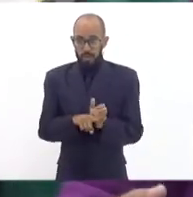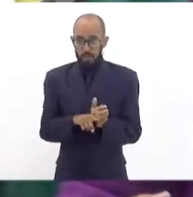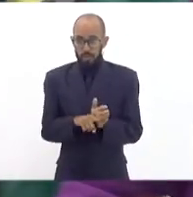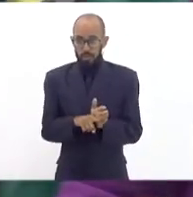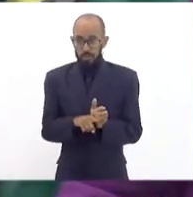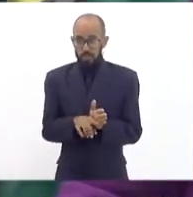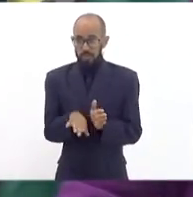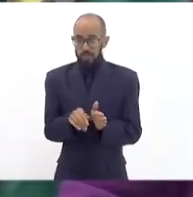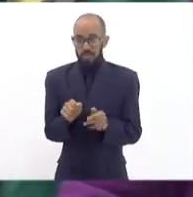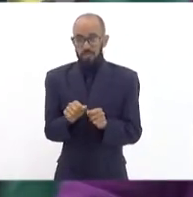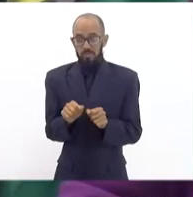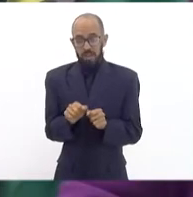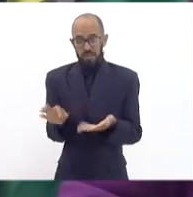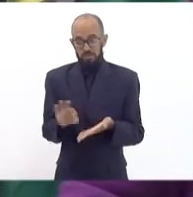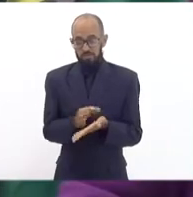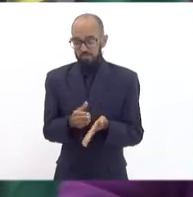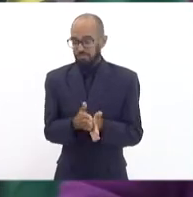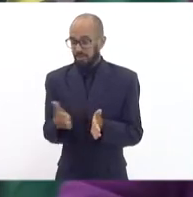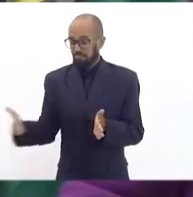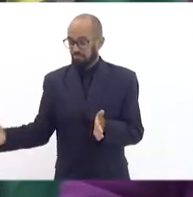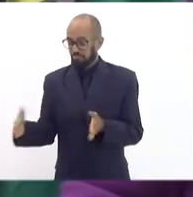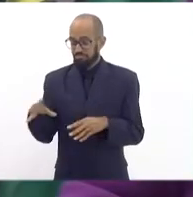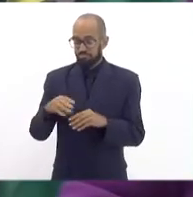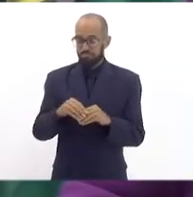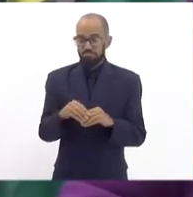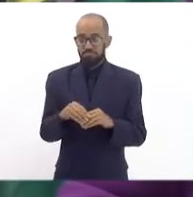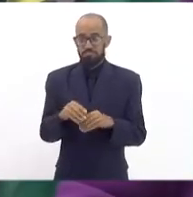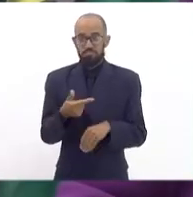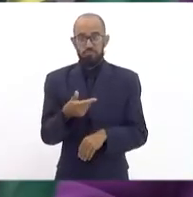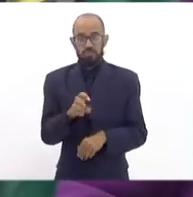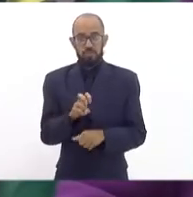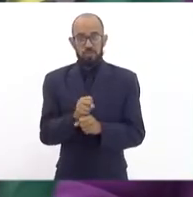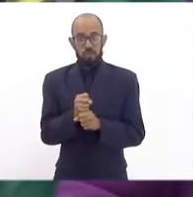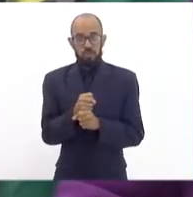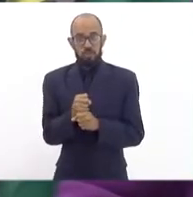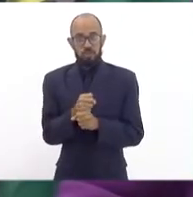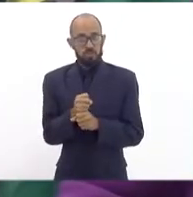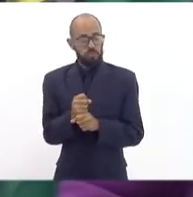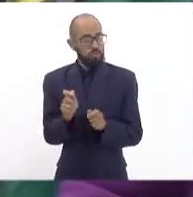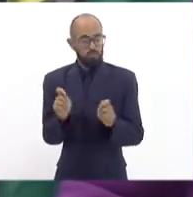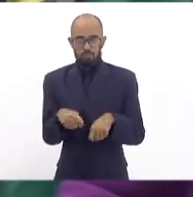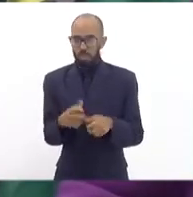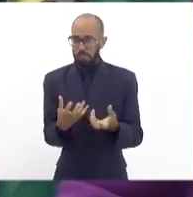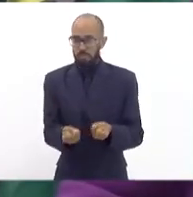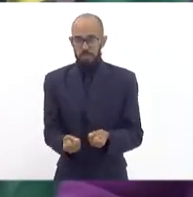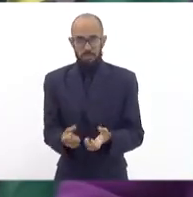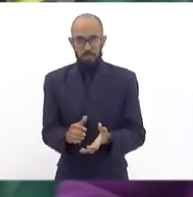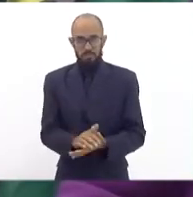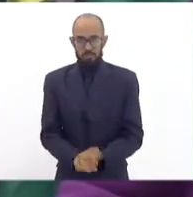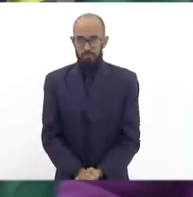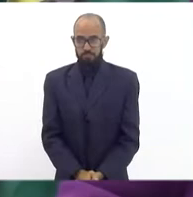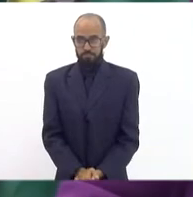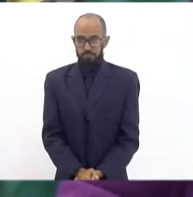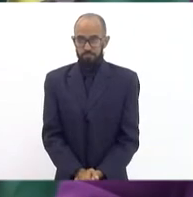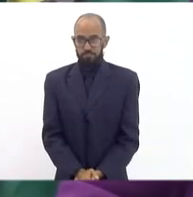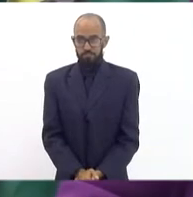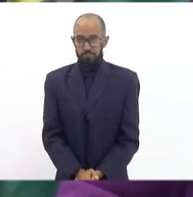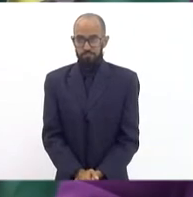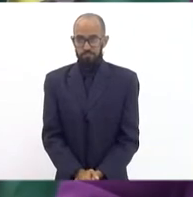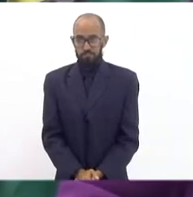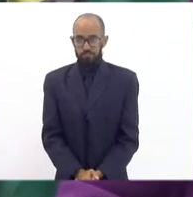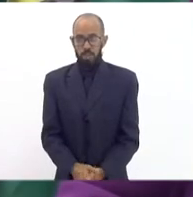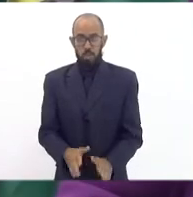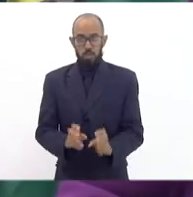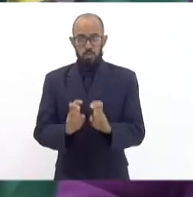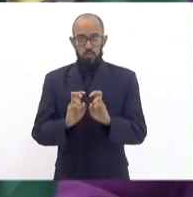ainda faz a prorrogação por 25 anos. Olha, isto realmente é inconcebível. É inconcebível. Os trens,